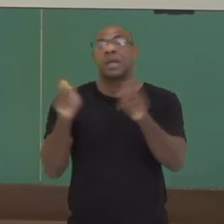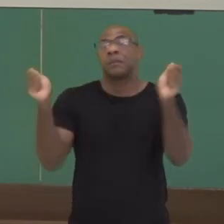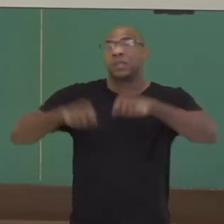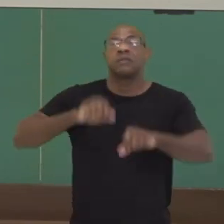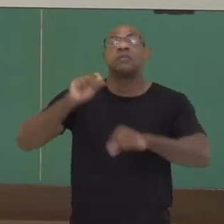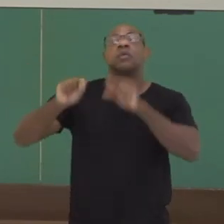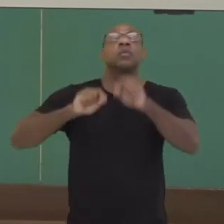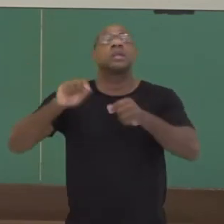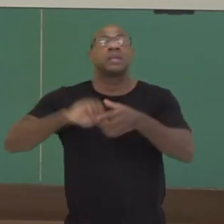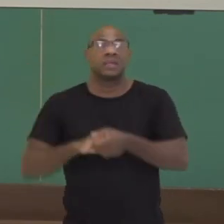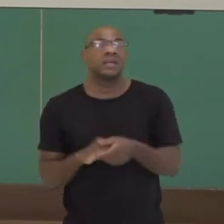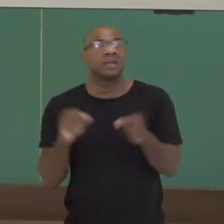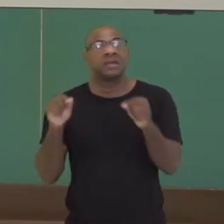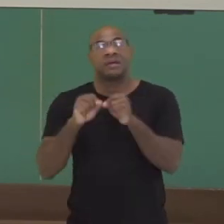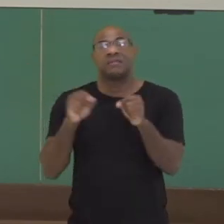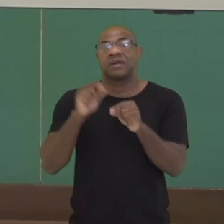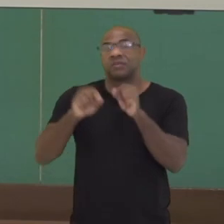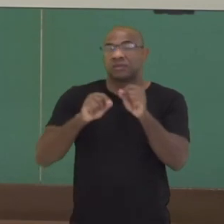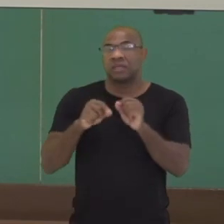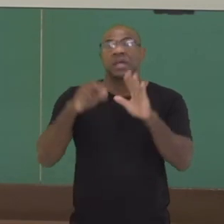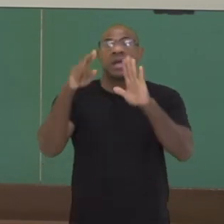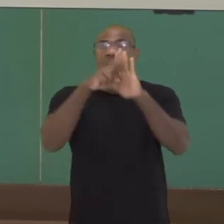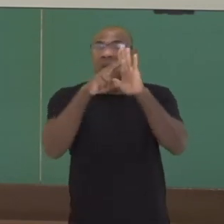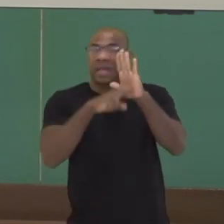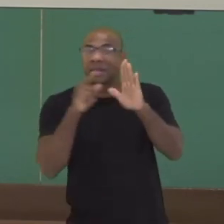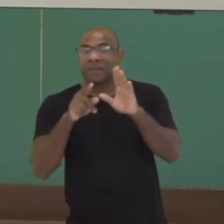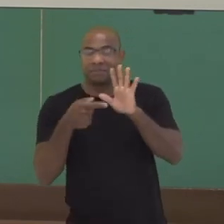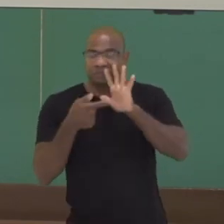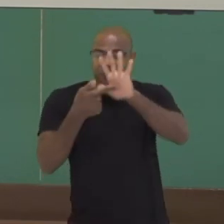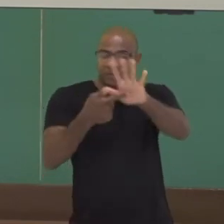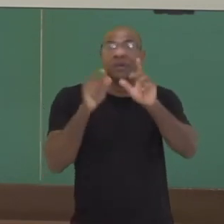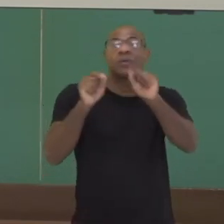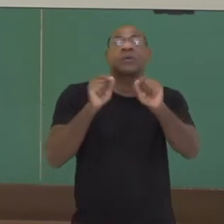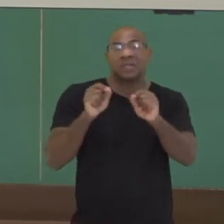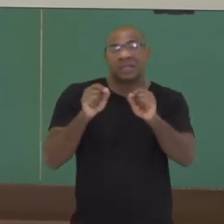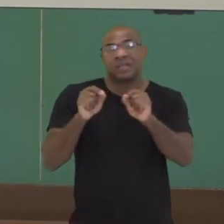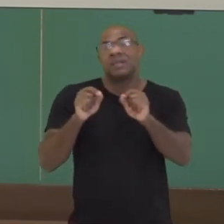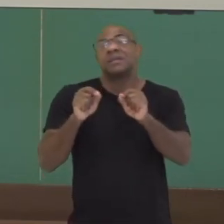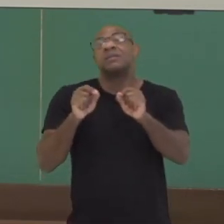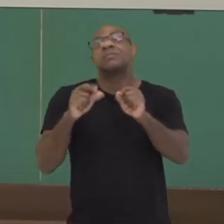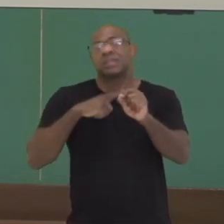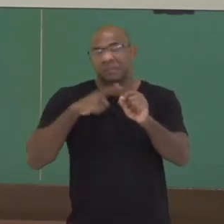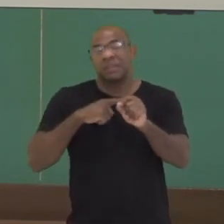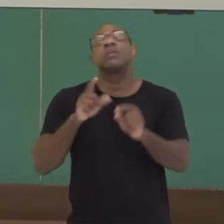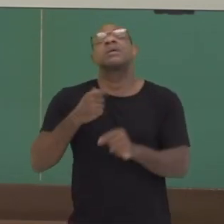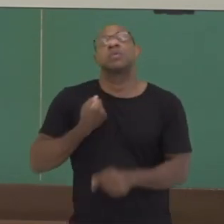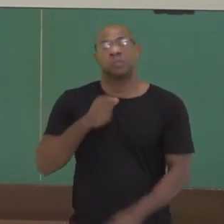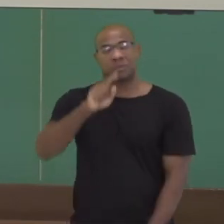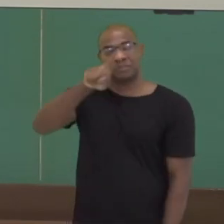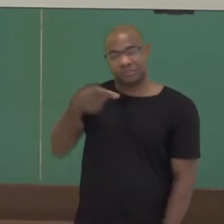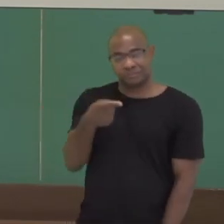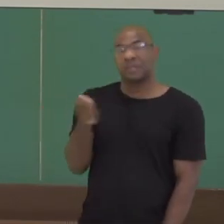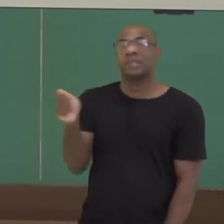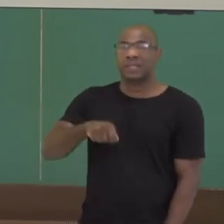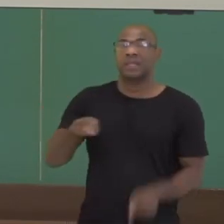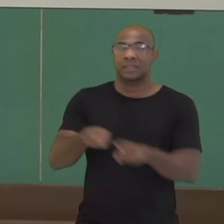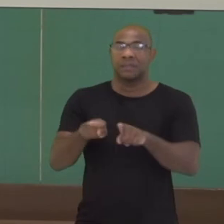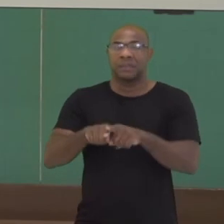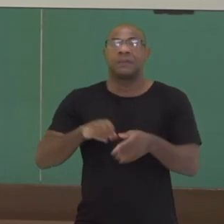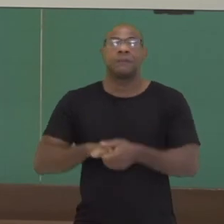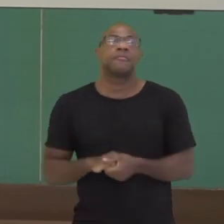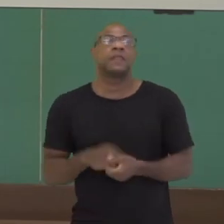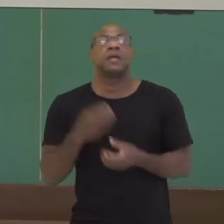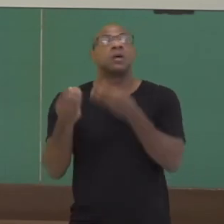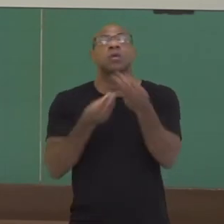possível fazermos essa mesma representação na sua forma decimal. Então veja como ficaria